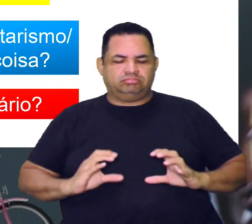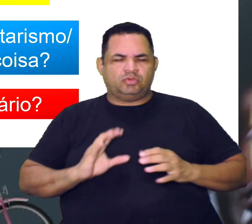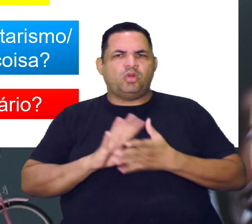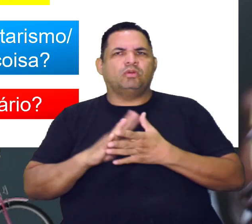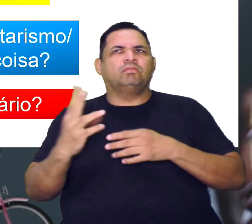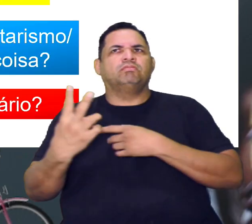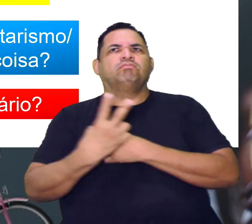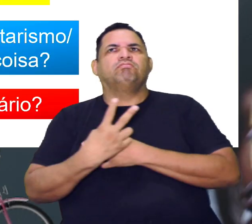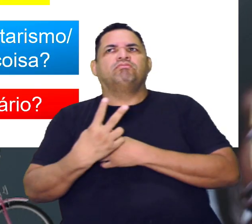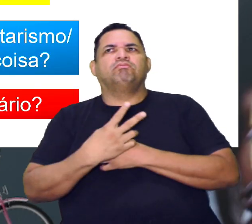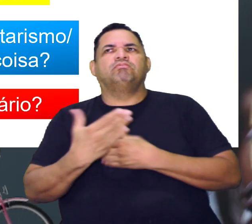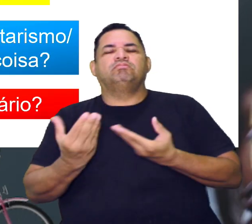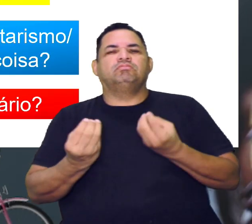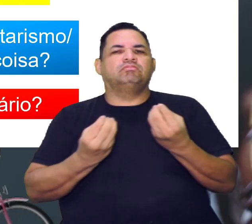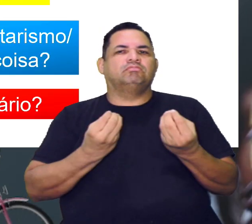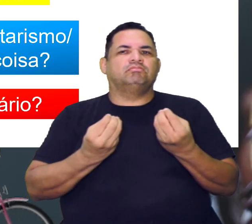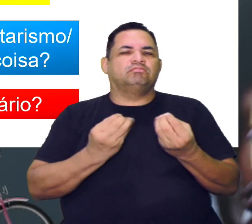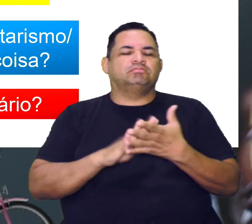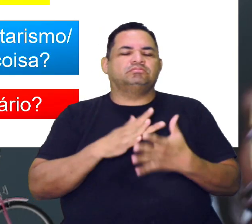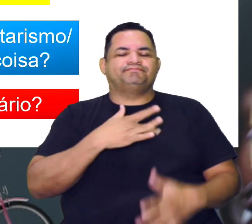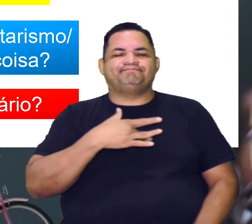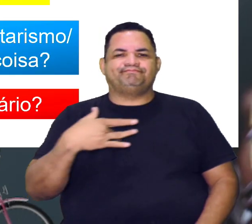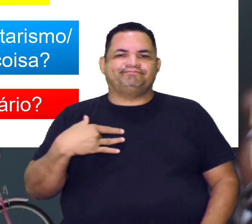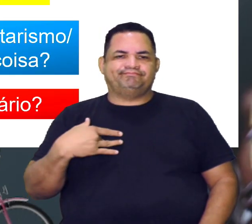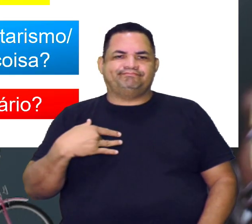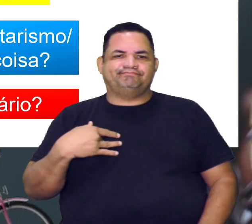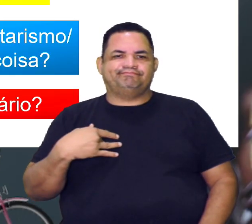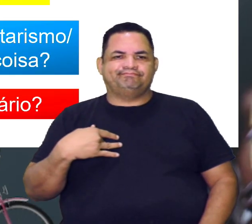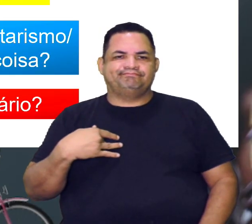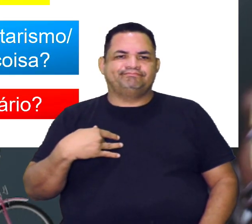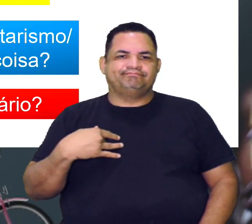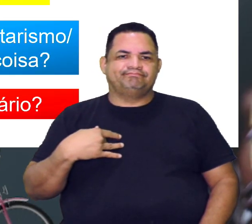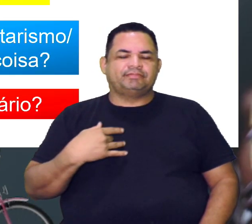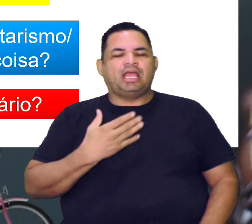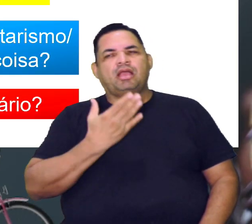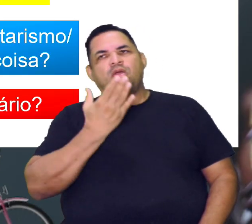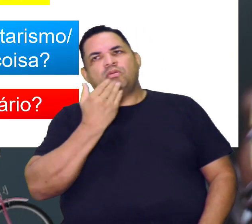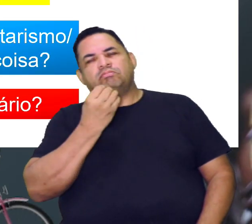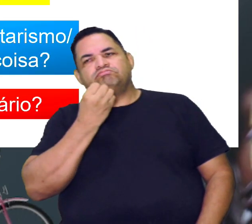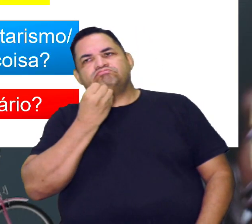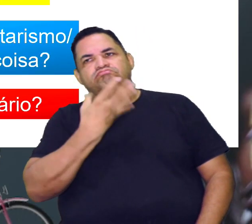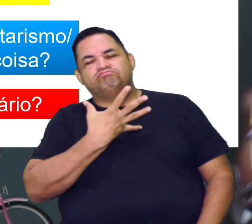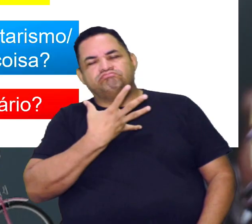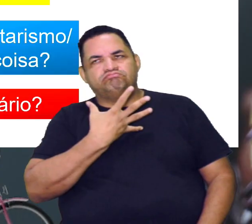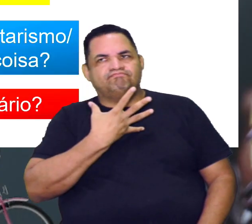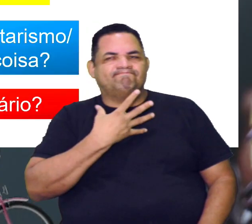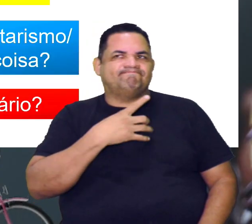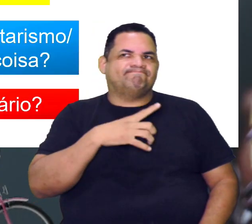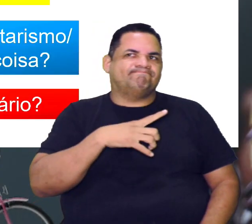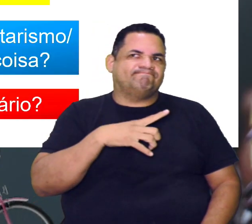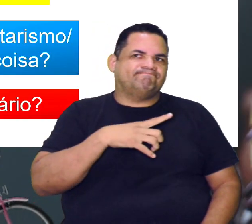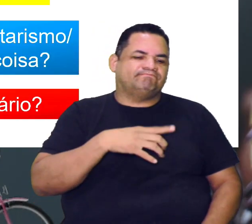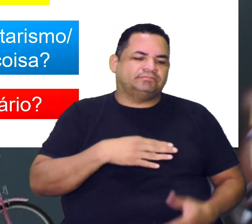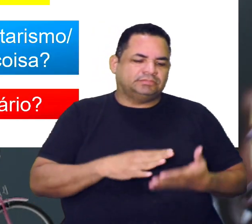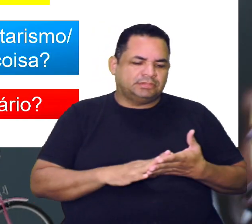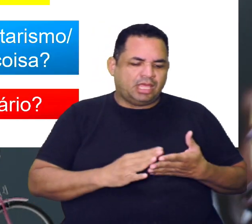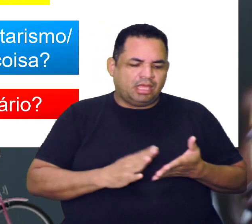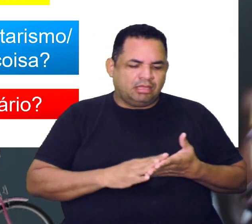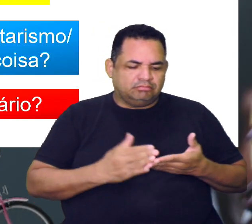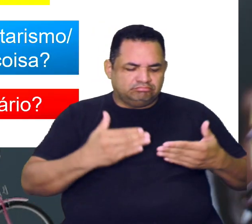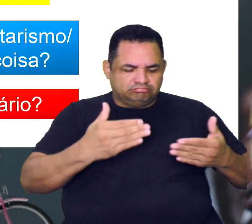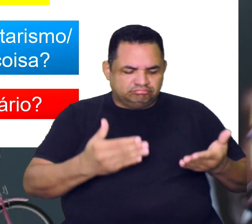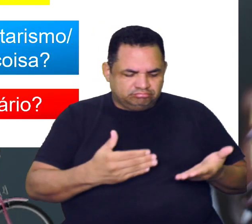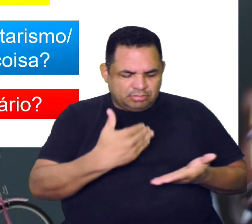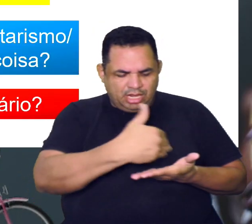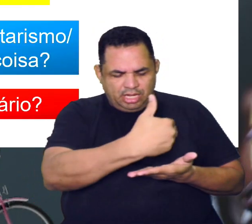com você mesmo em relação à sua saúde? Ah, professora, eu como bem, eu busco ter um prato aí bem variado,